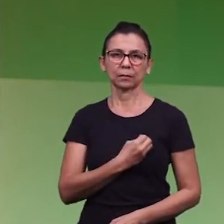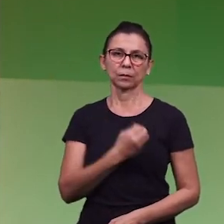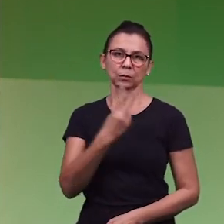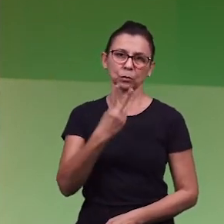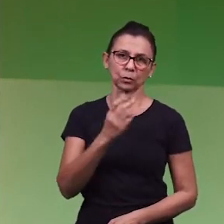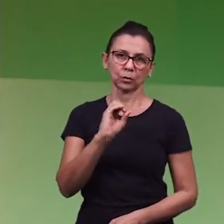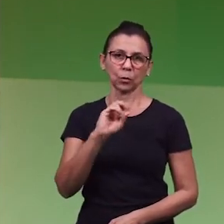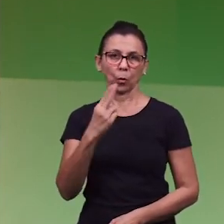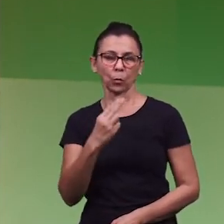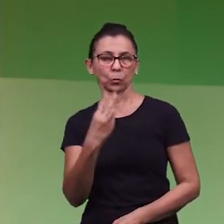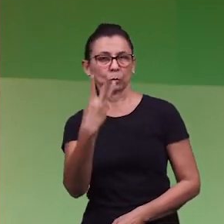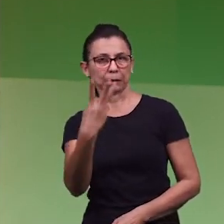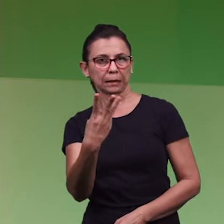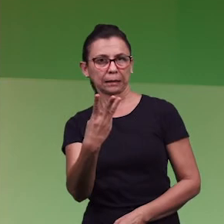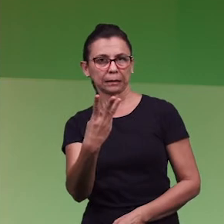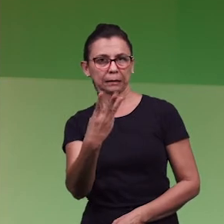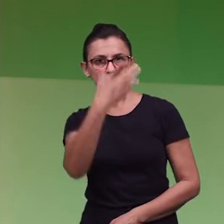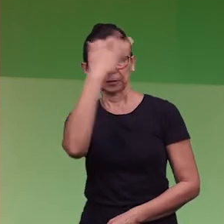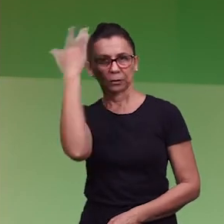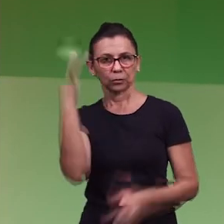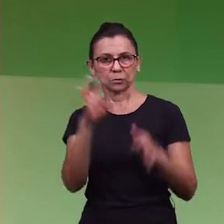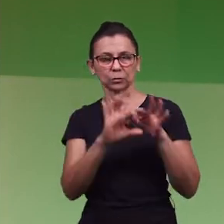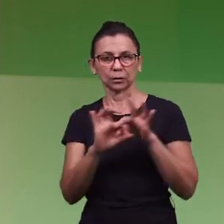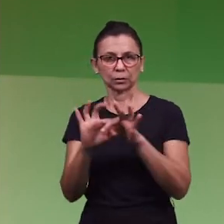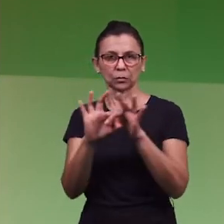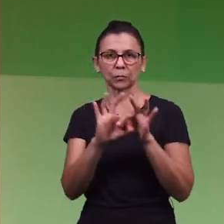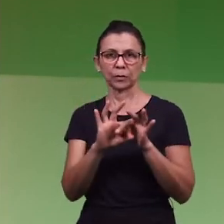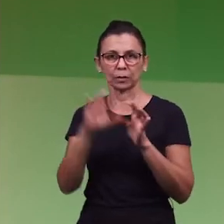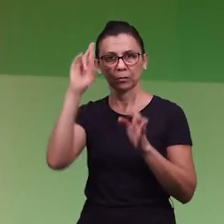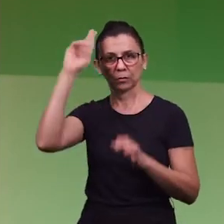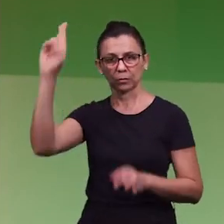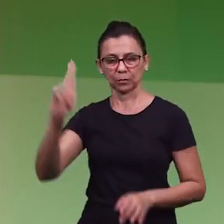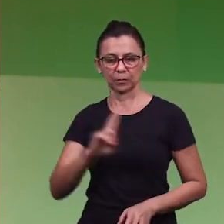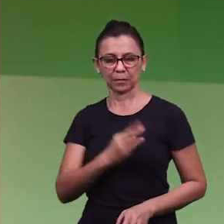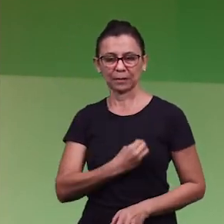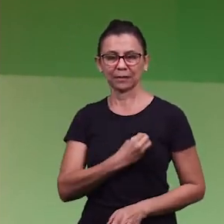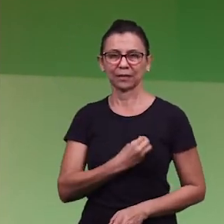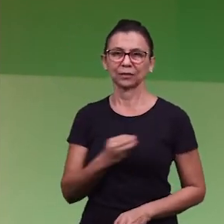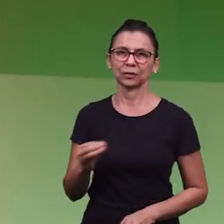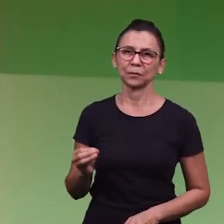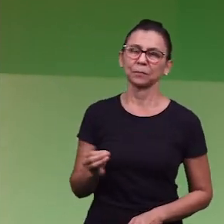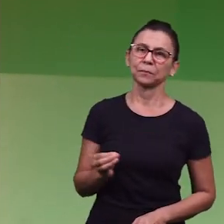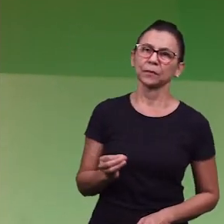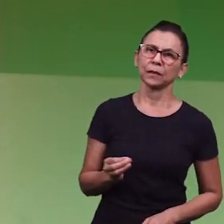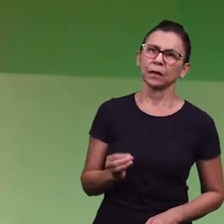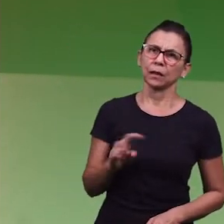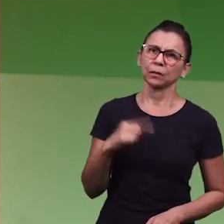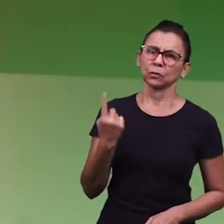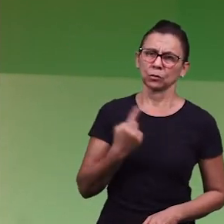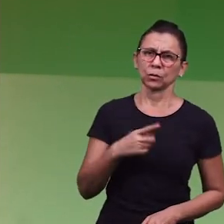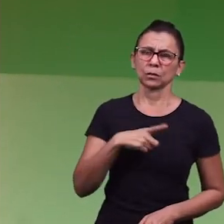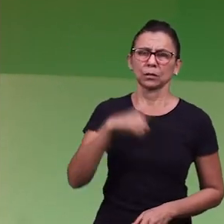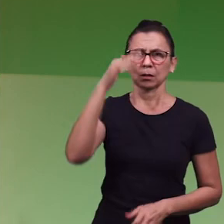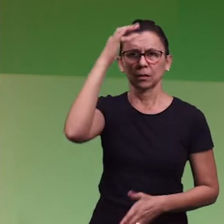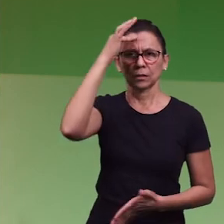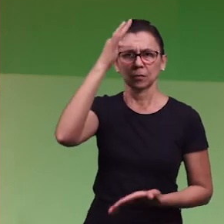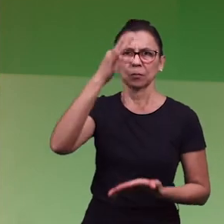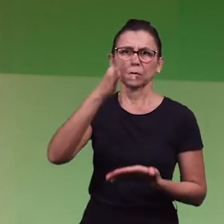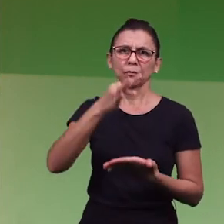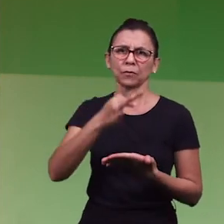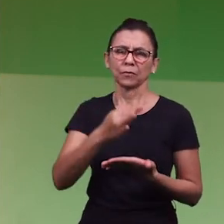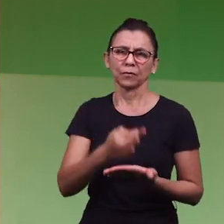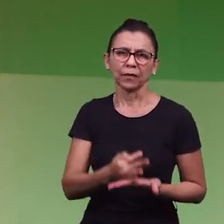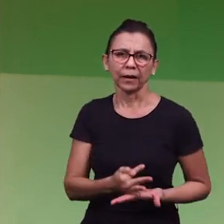comunhão, né, que a fé, então, é acrescida. A gente tem fé tanto quanto a gente tem de